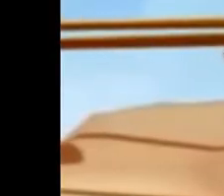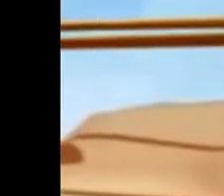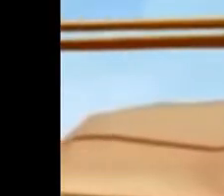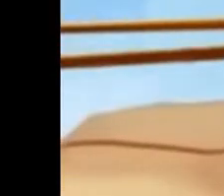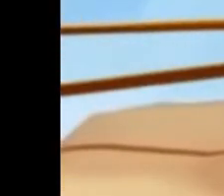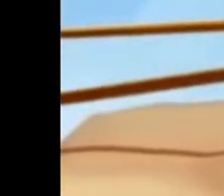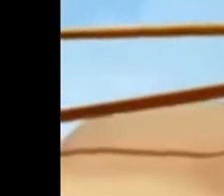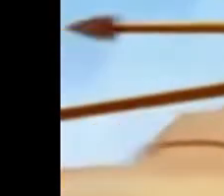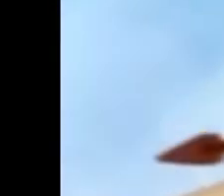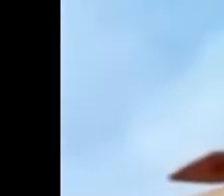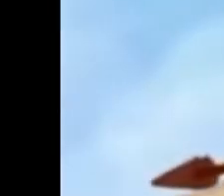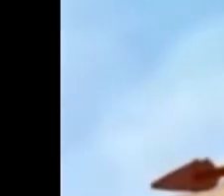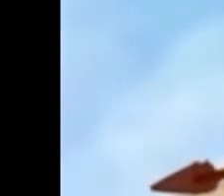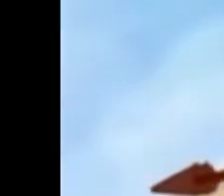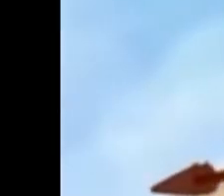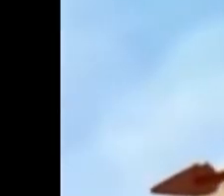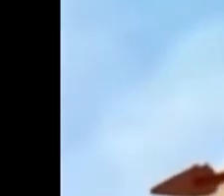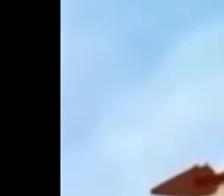Tchau.